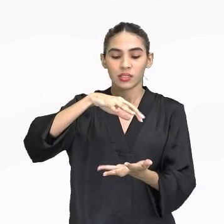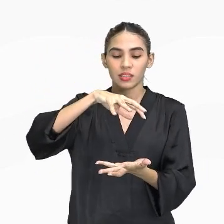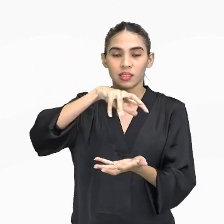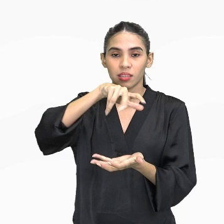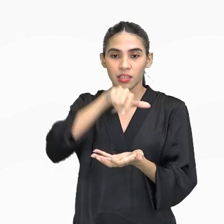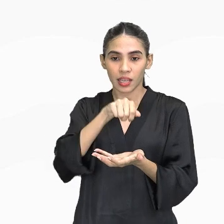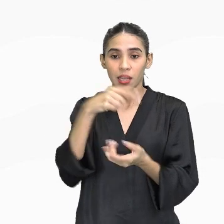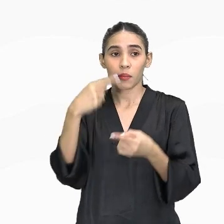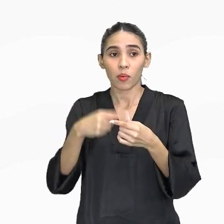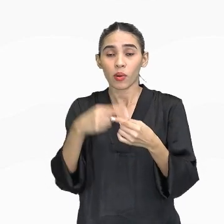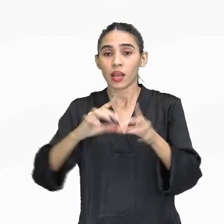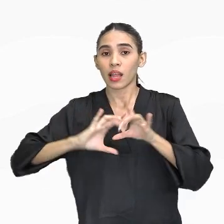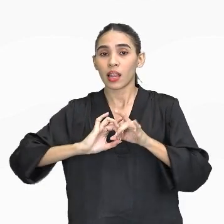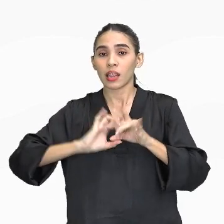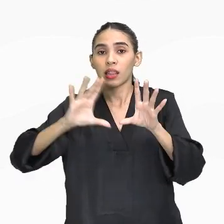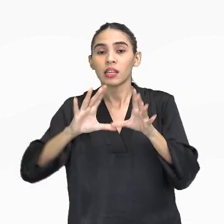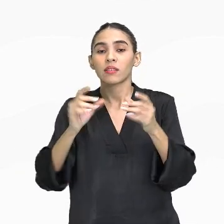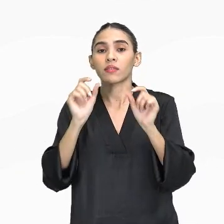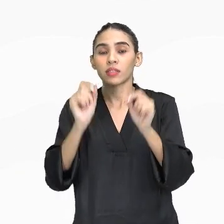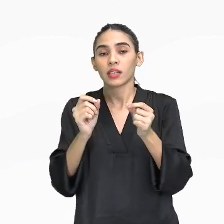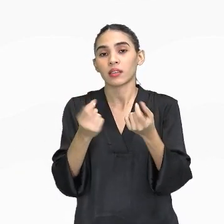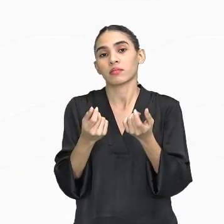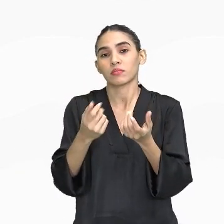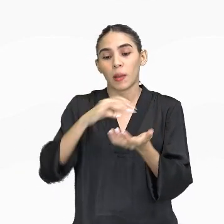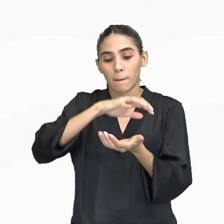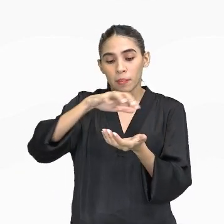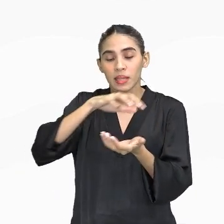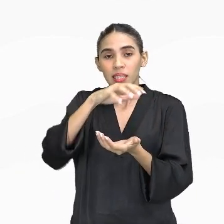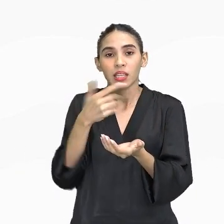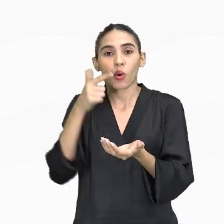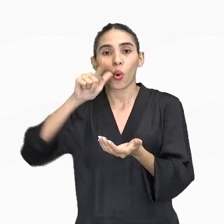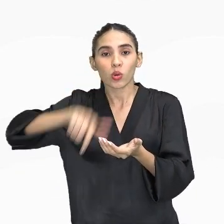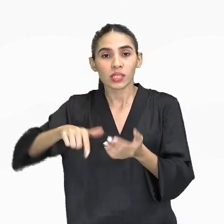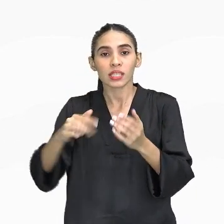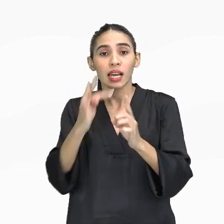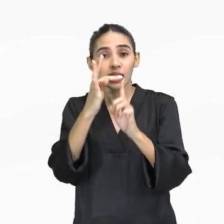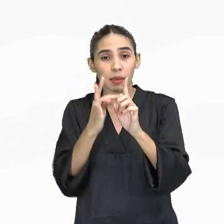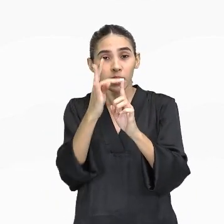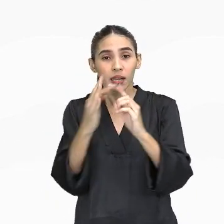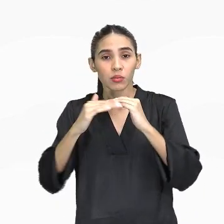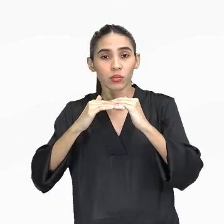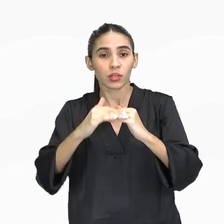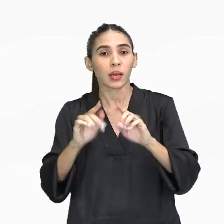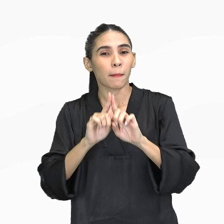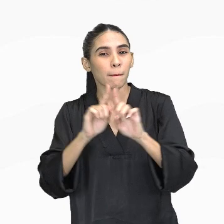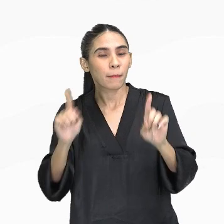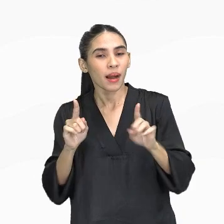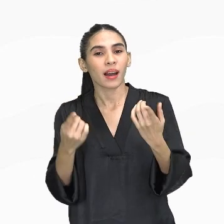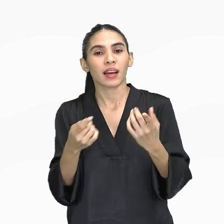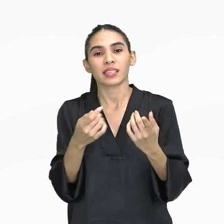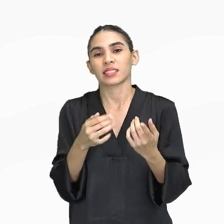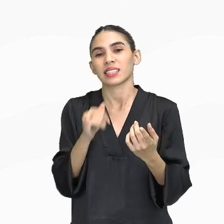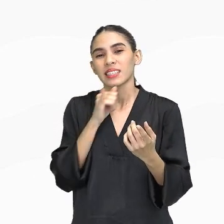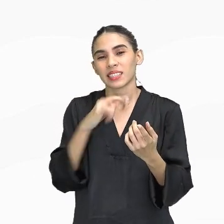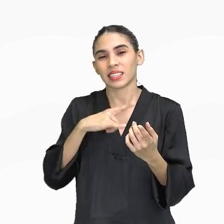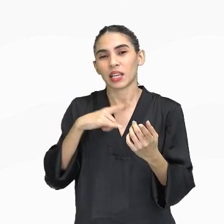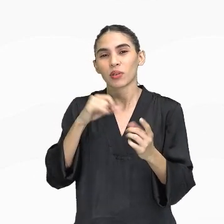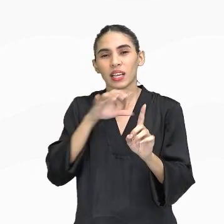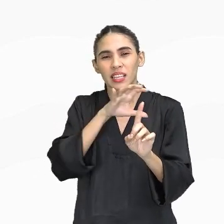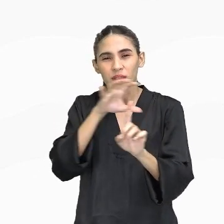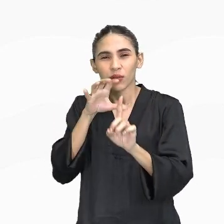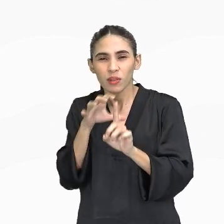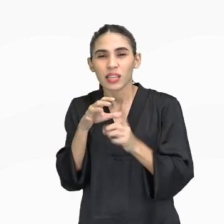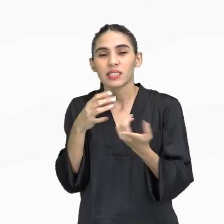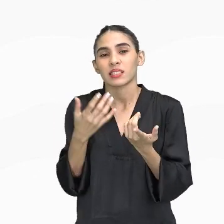pois permite que o planeta fique aquecido. Entretanto, a sua intensificação é prejudicial. Olha só como nós estamos vendo